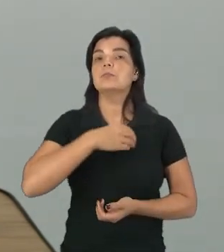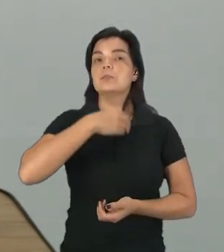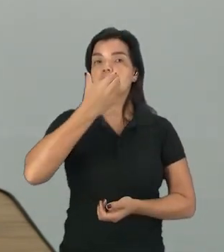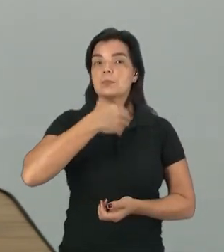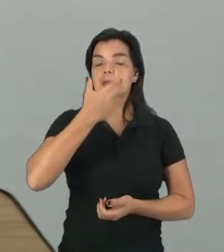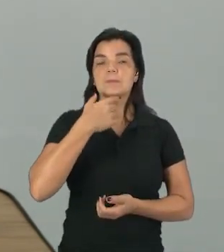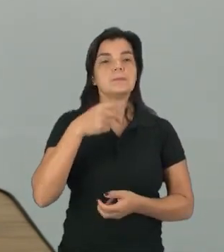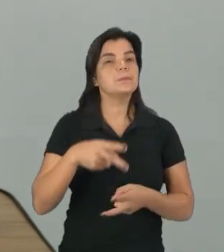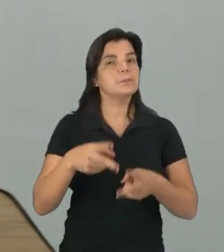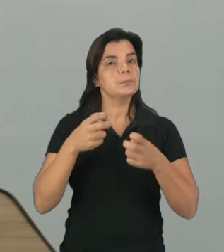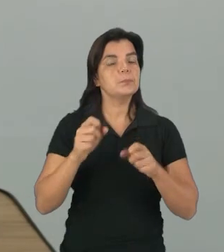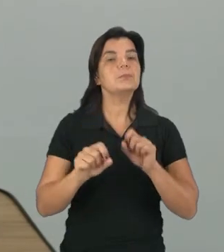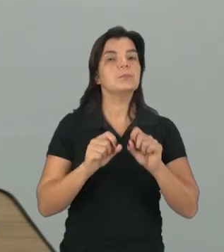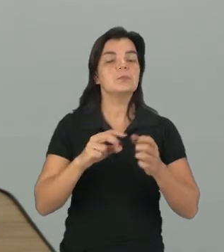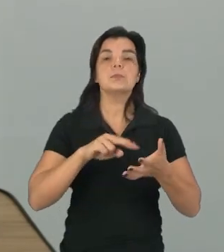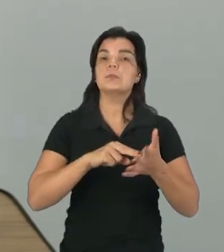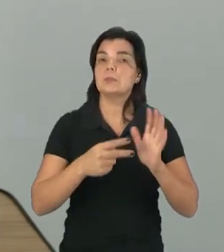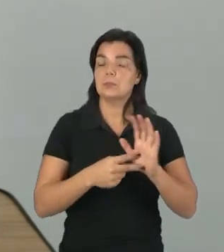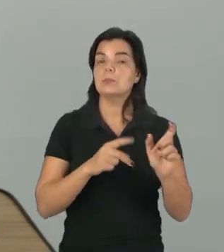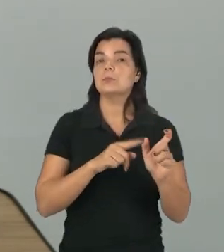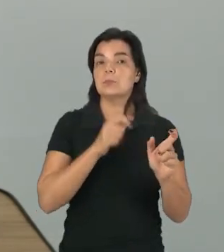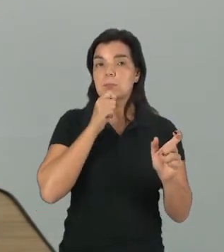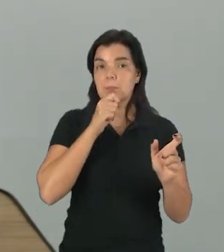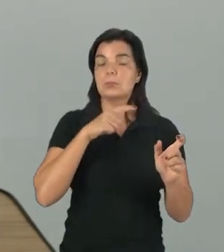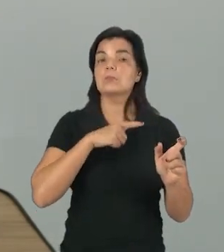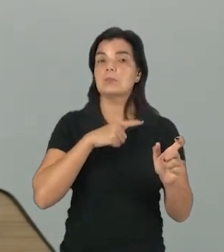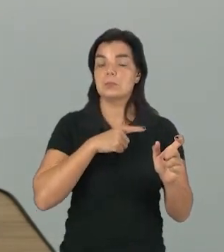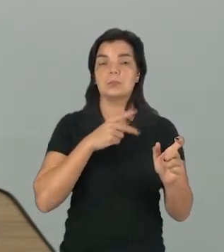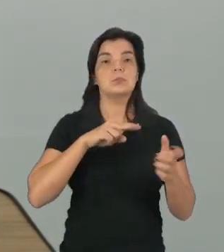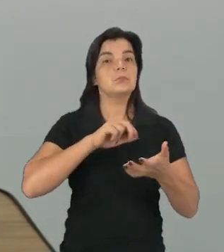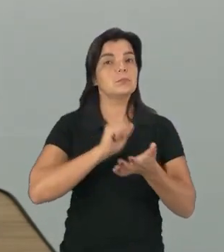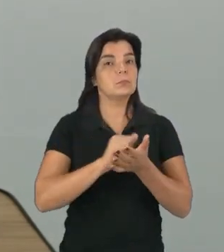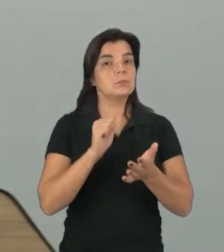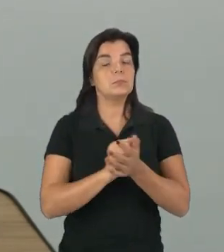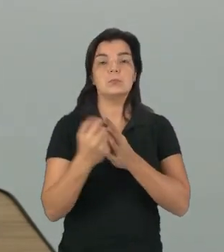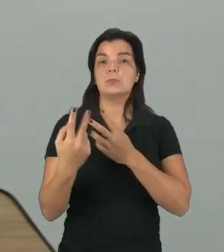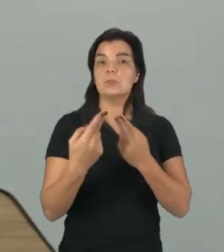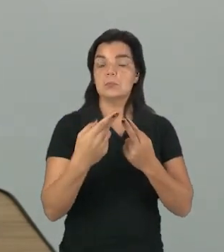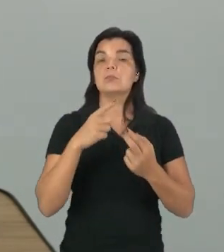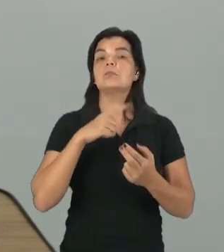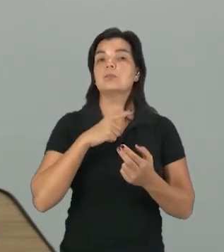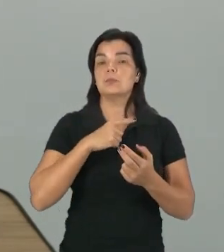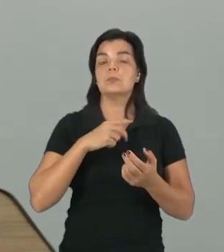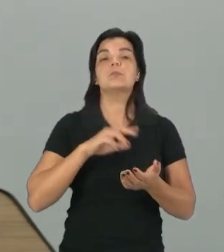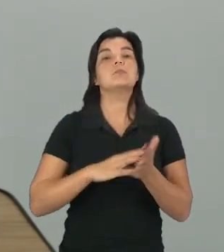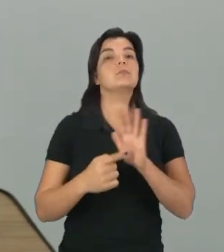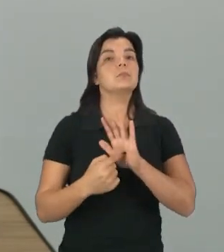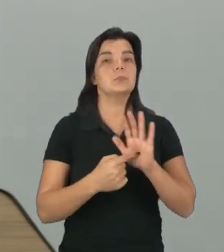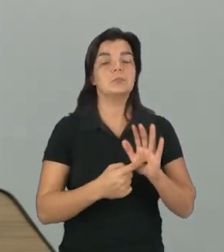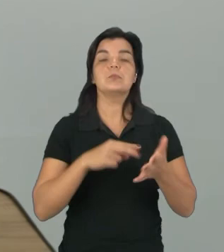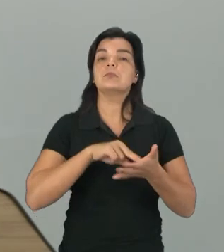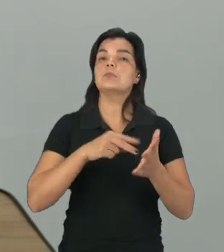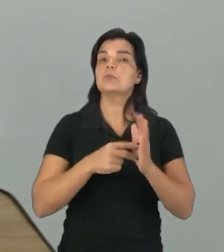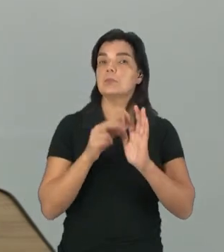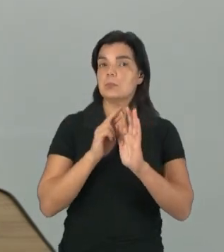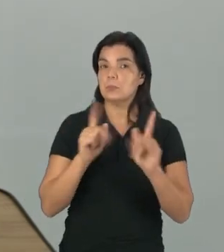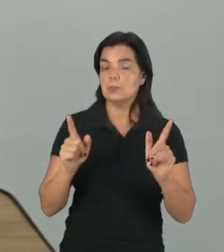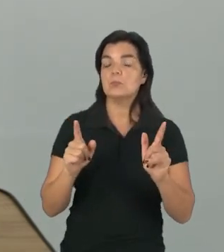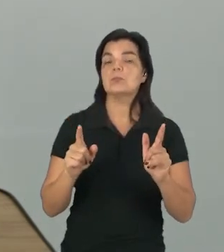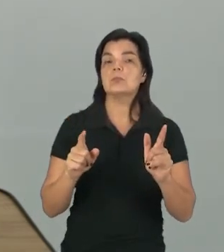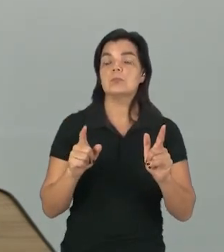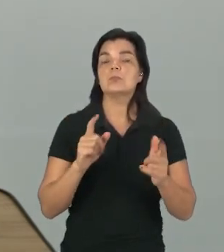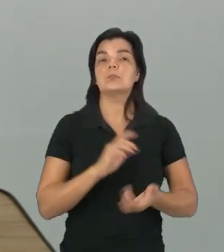fruta. Percebam então como as palavras, ainda que possuam a mesma escrita, podem ter e se apresentar com sentidos